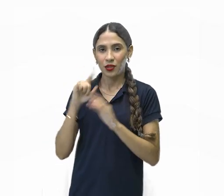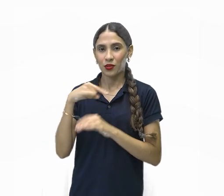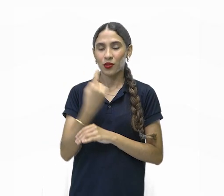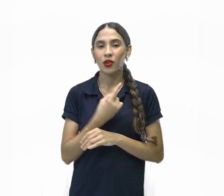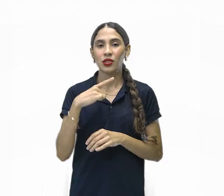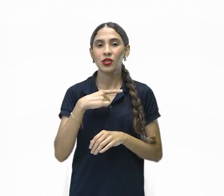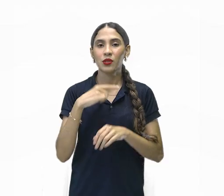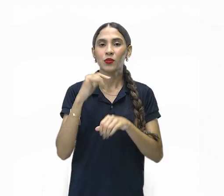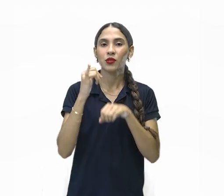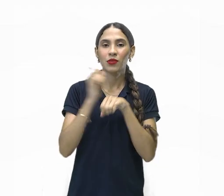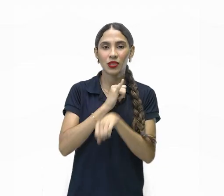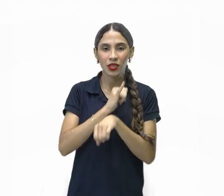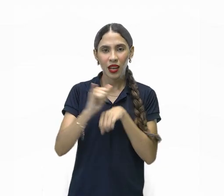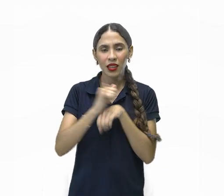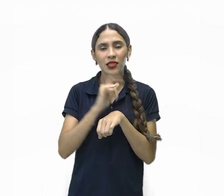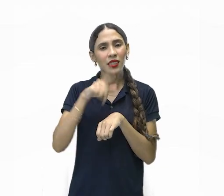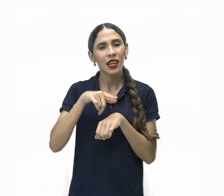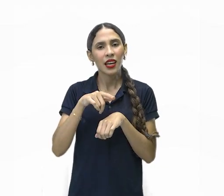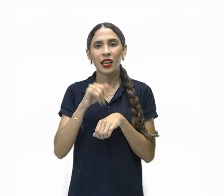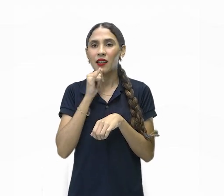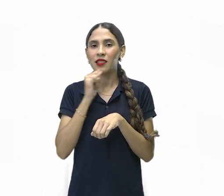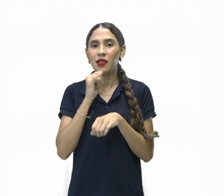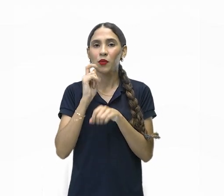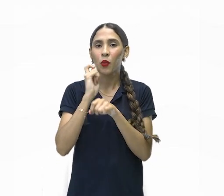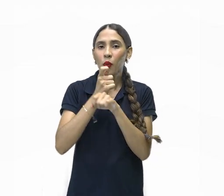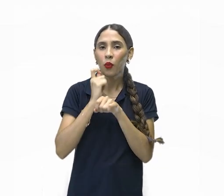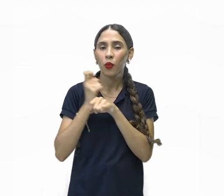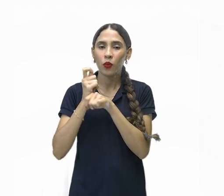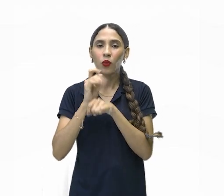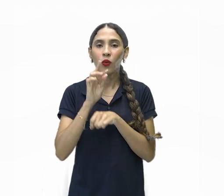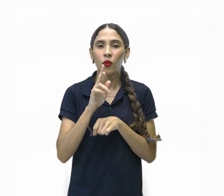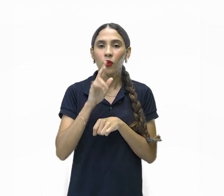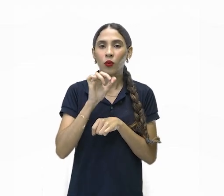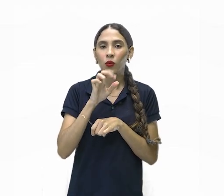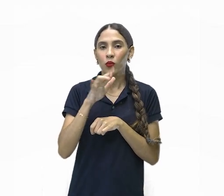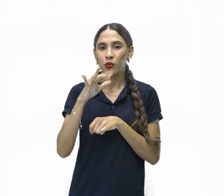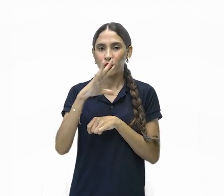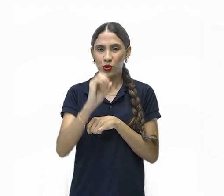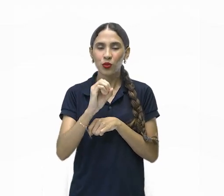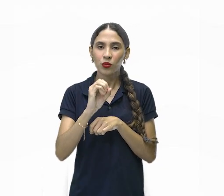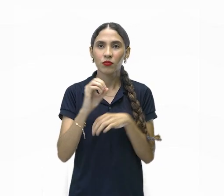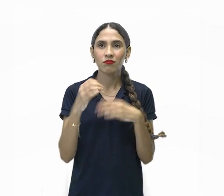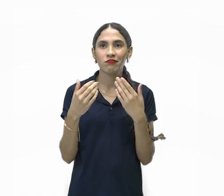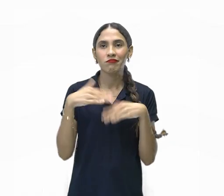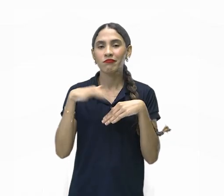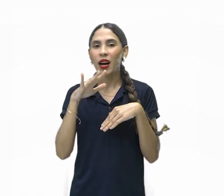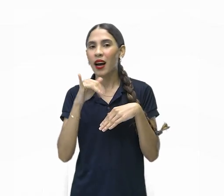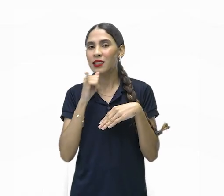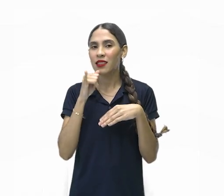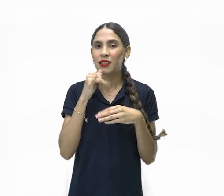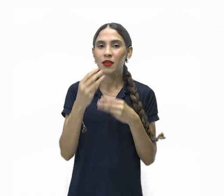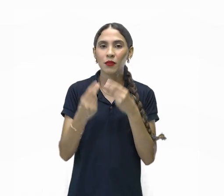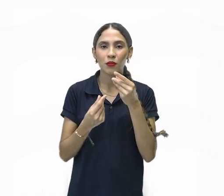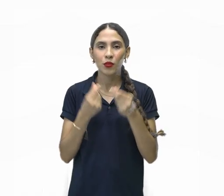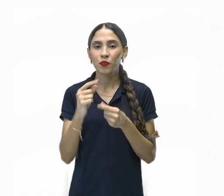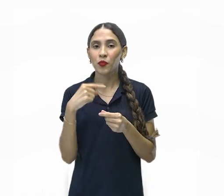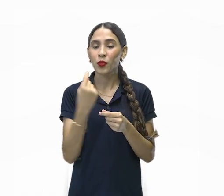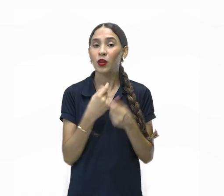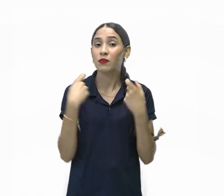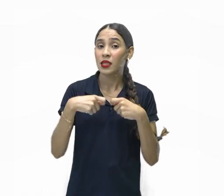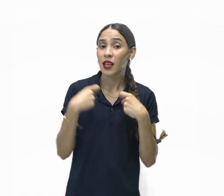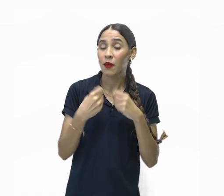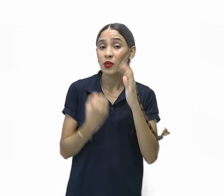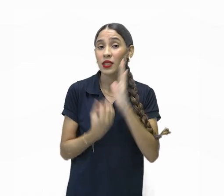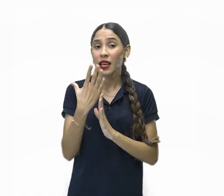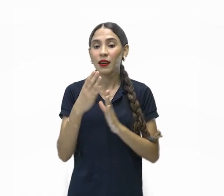as ferramentas que eram de forma rústica, tudo a forma mais que nós